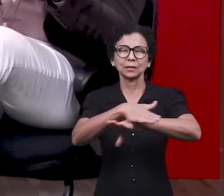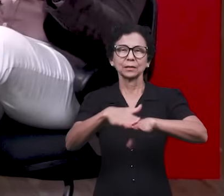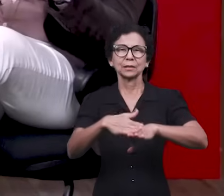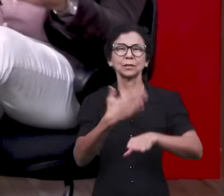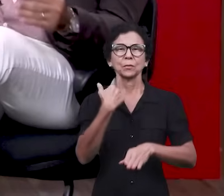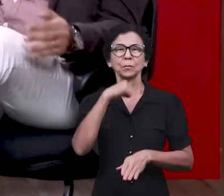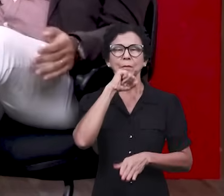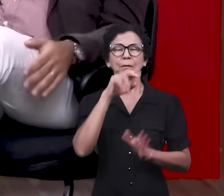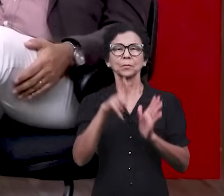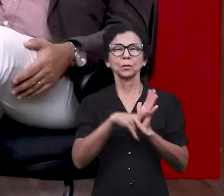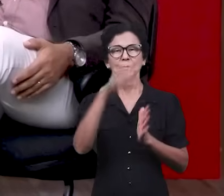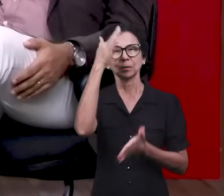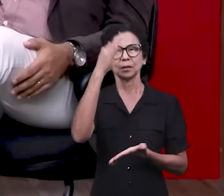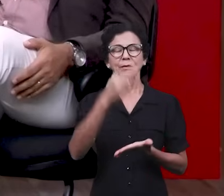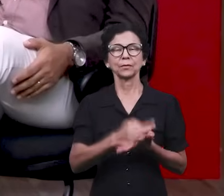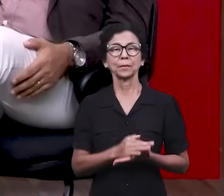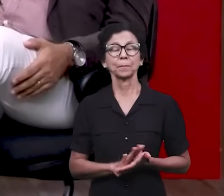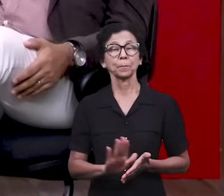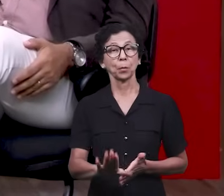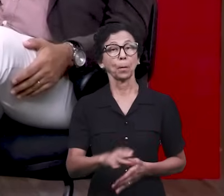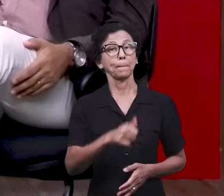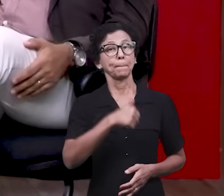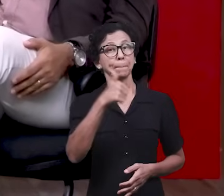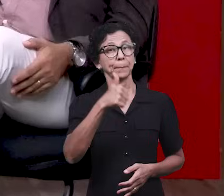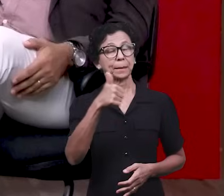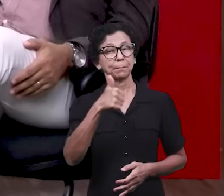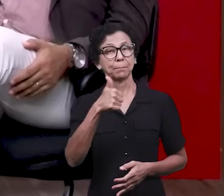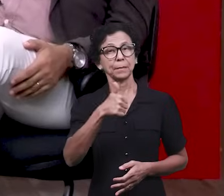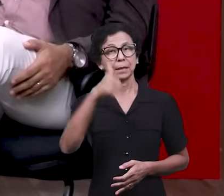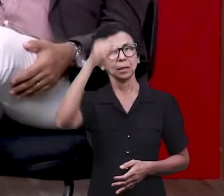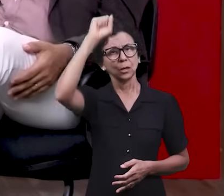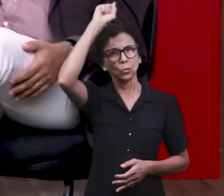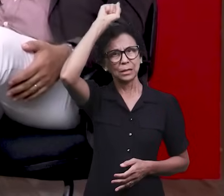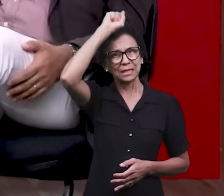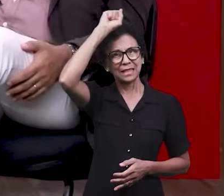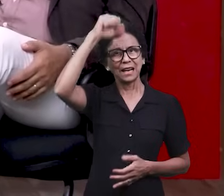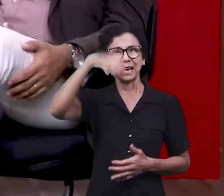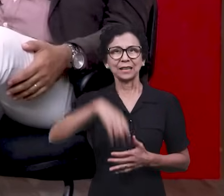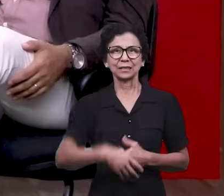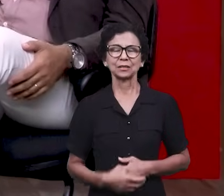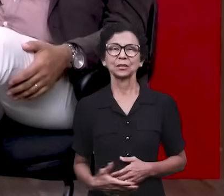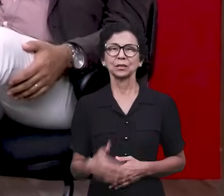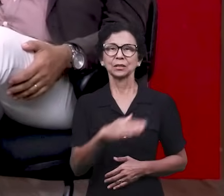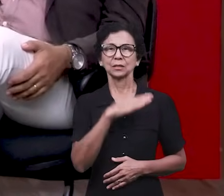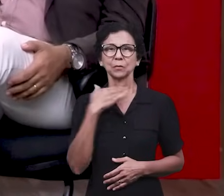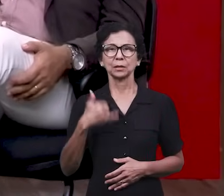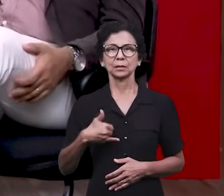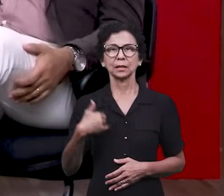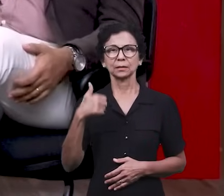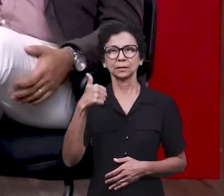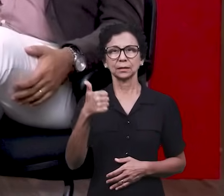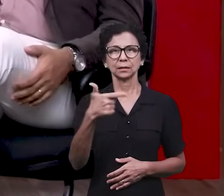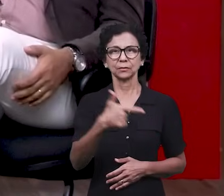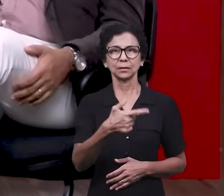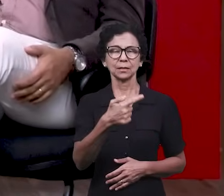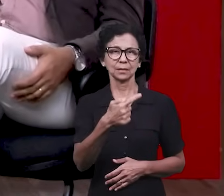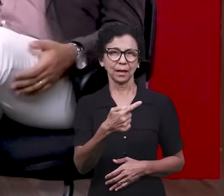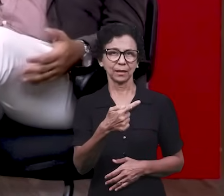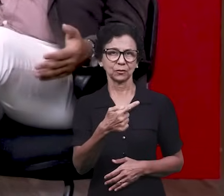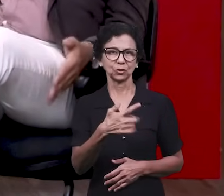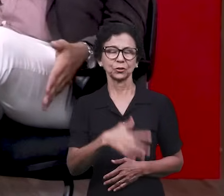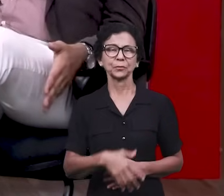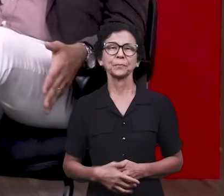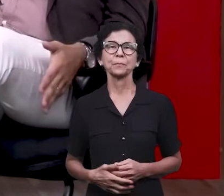seus 127 anos, e posteriormente quem morre é Abraão. Então Abraão no